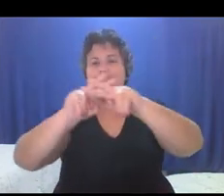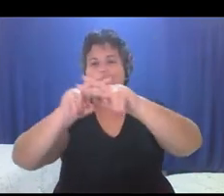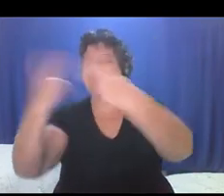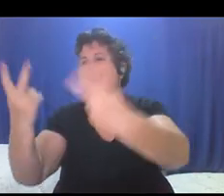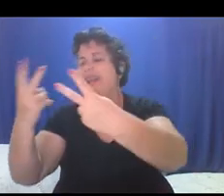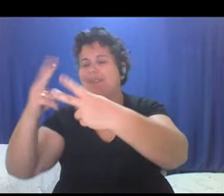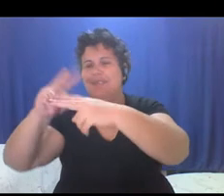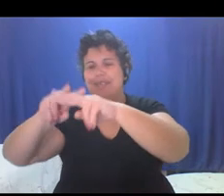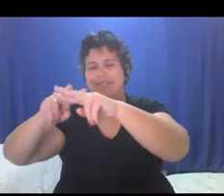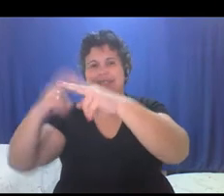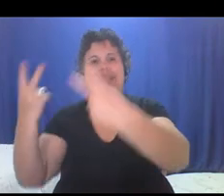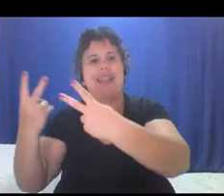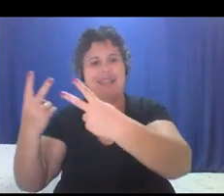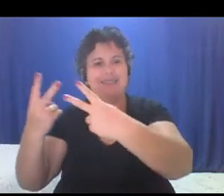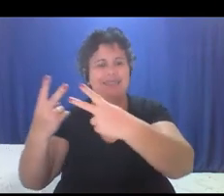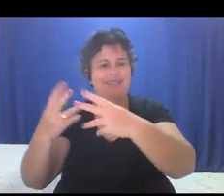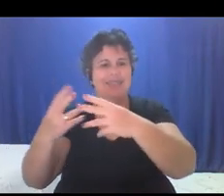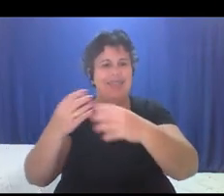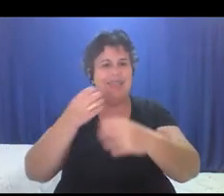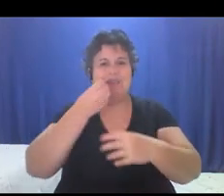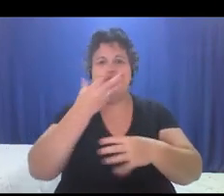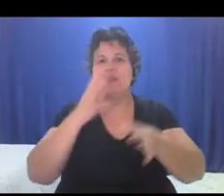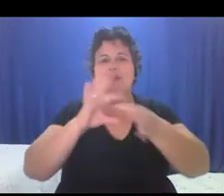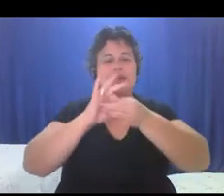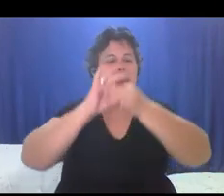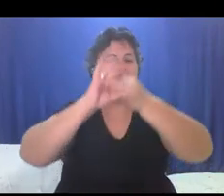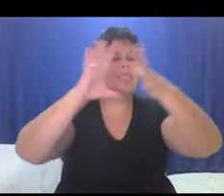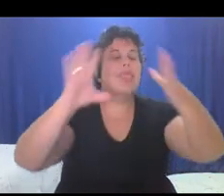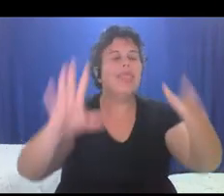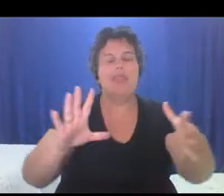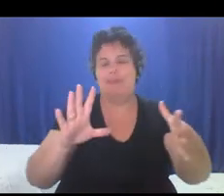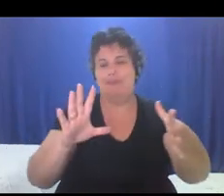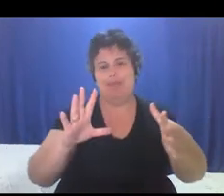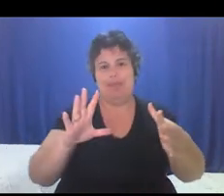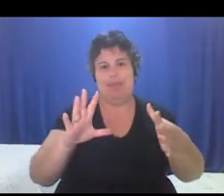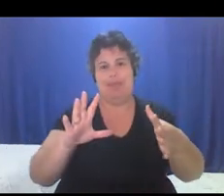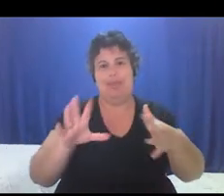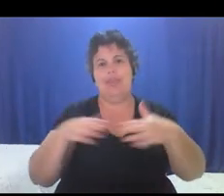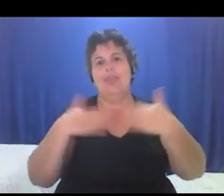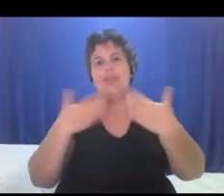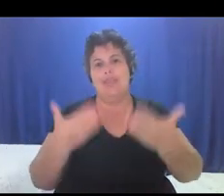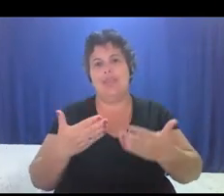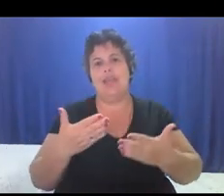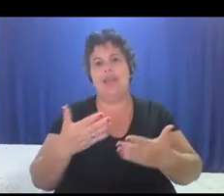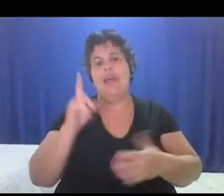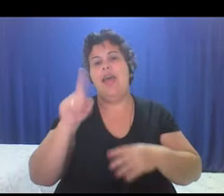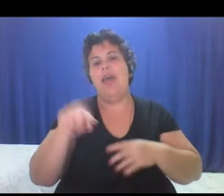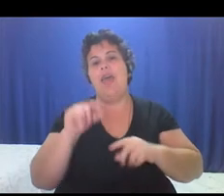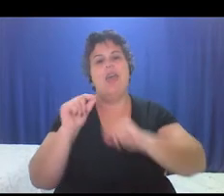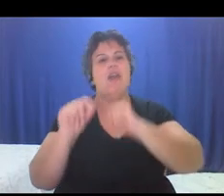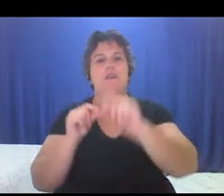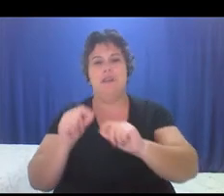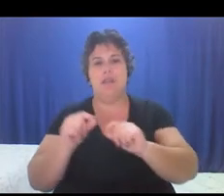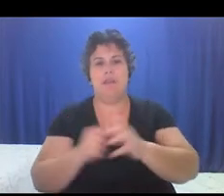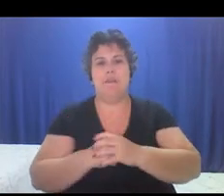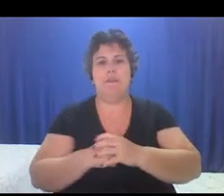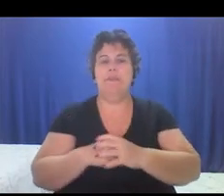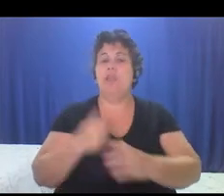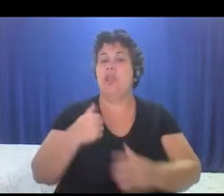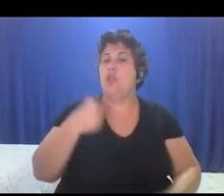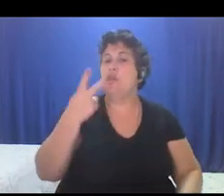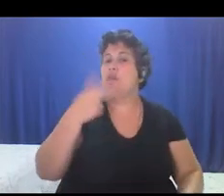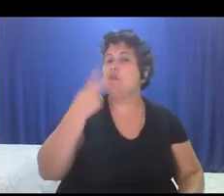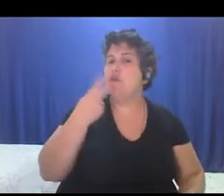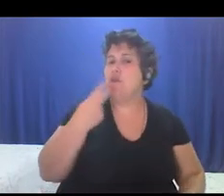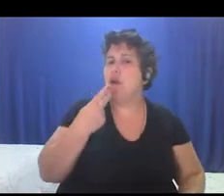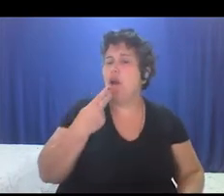aqui é um desse destravamento. Então, quando a gente fala um pouquinho da prática, eu